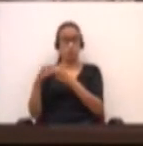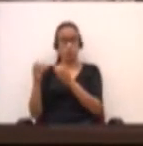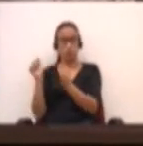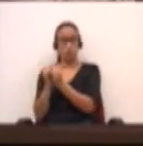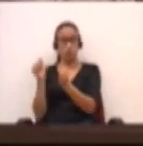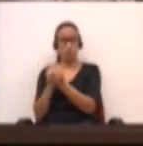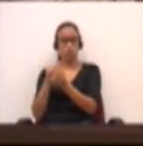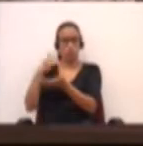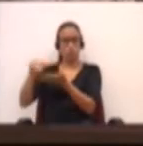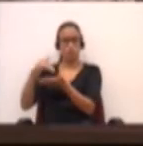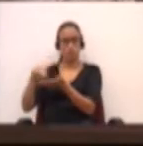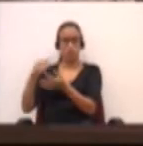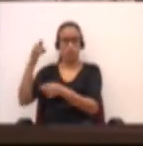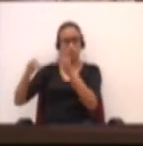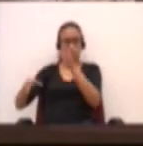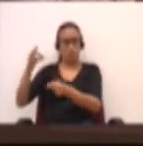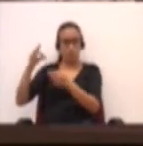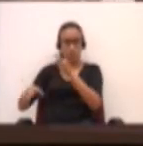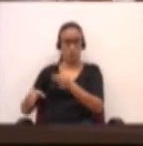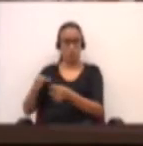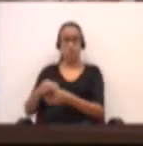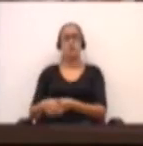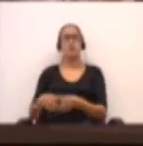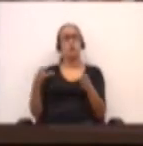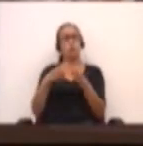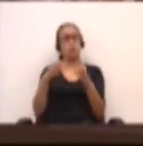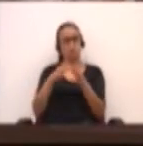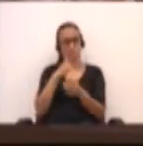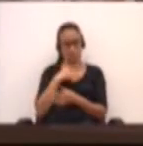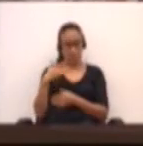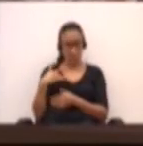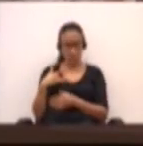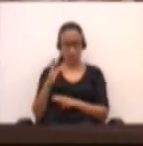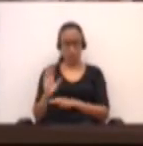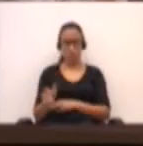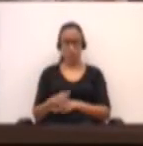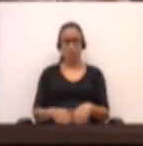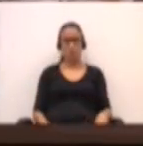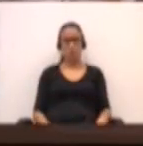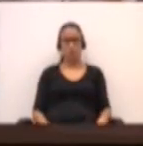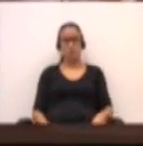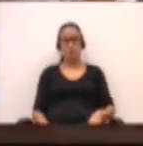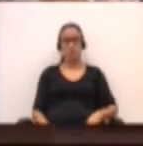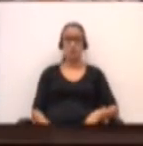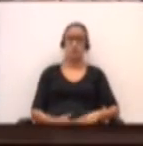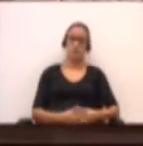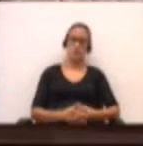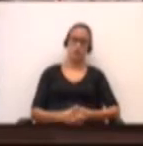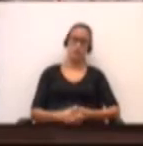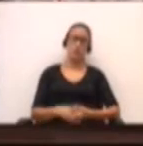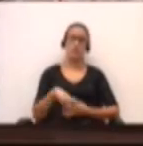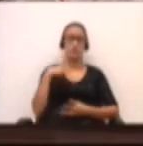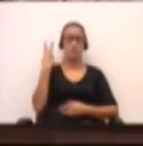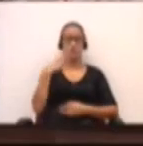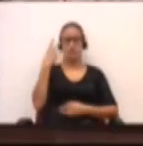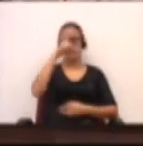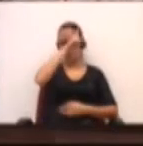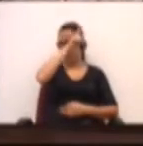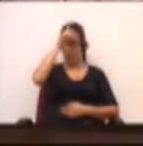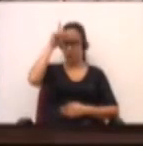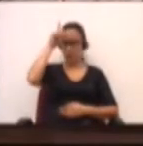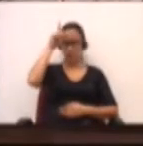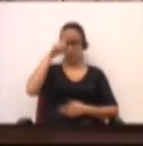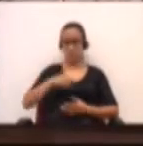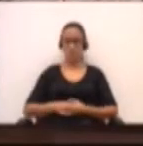Secretaria, aliás, com a Comissão de Saúde, para deliberar sobre o assunto. Uma questão de ordem do vereador Luizinho.